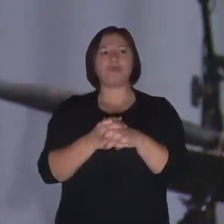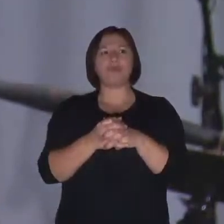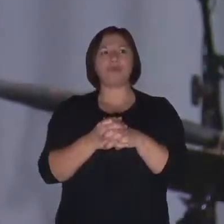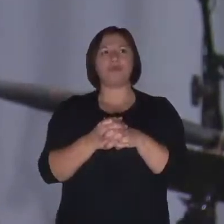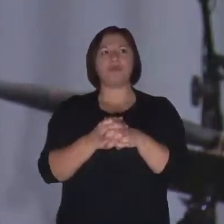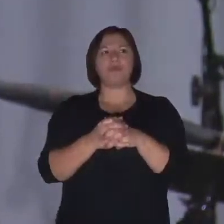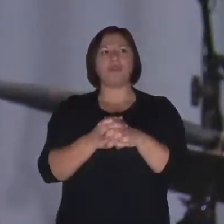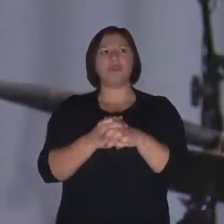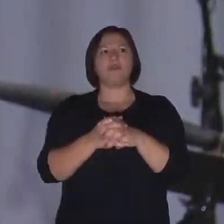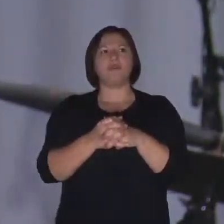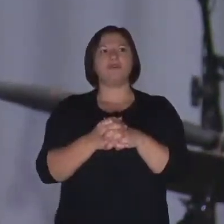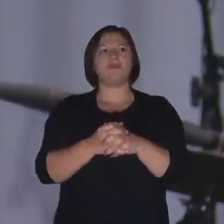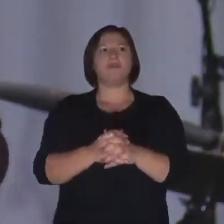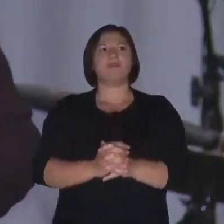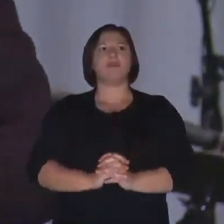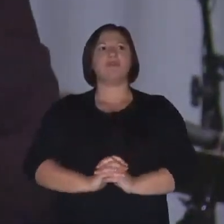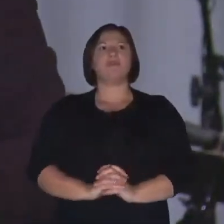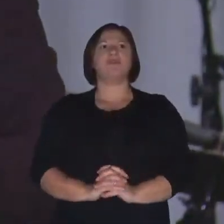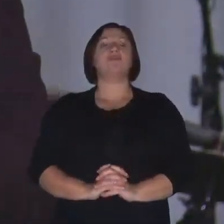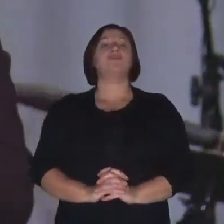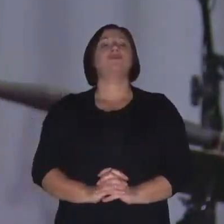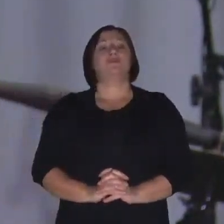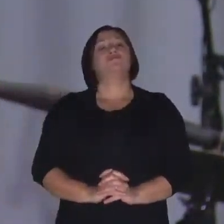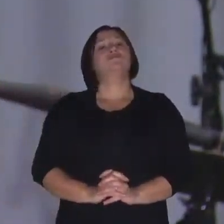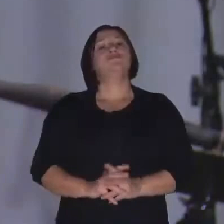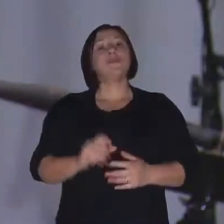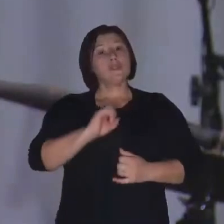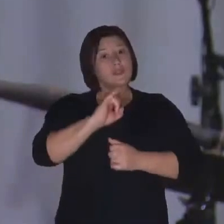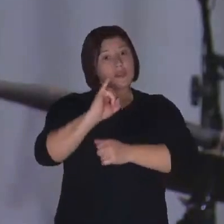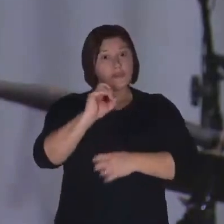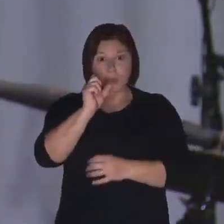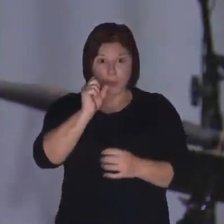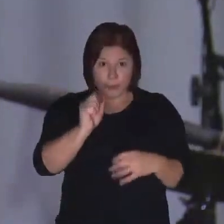Se você pode, mais uma vez, compartilhe nesse momento esse culto.